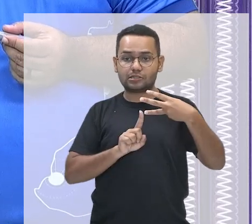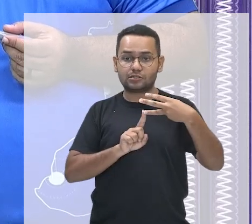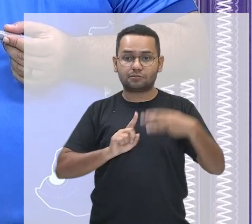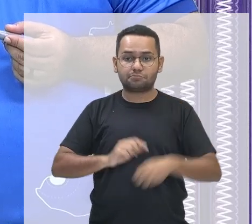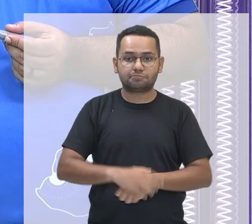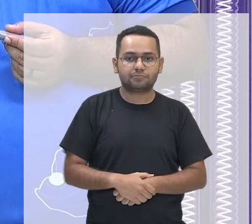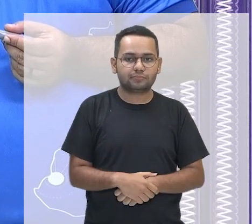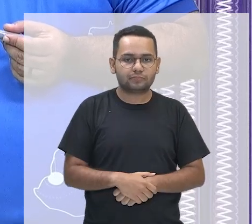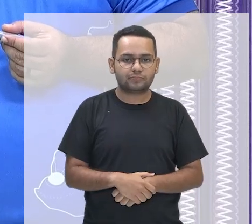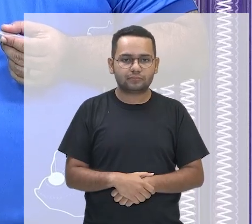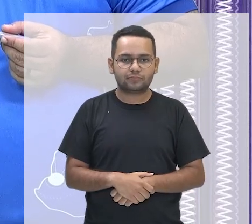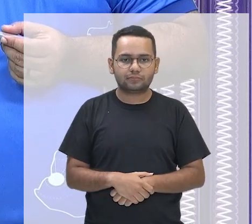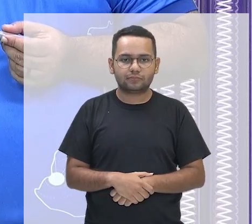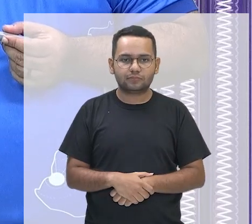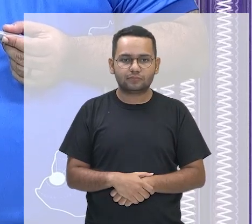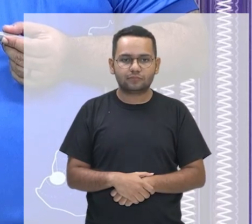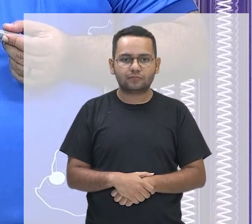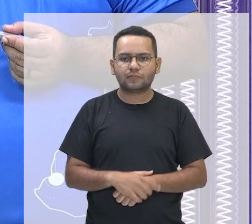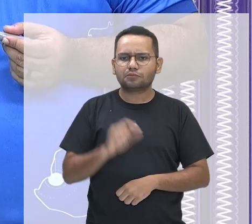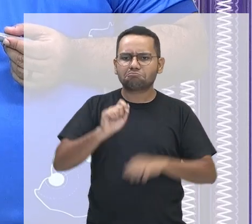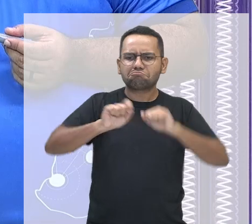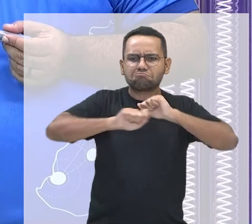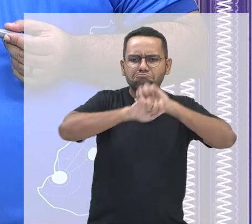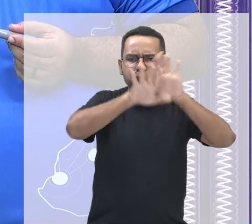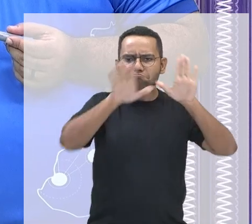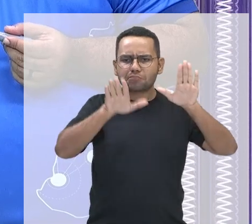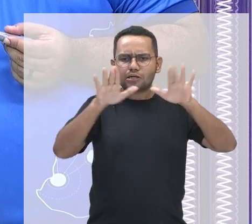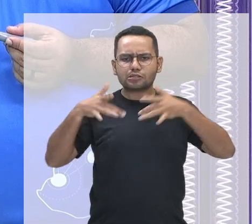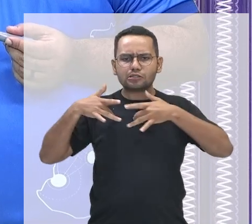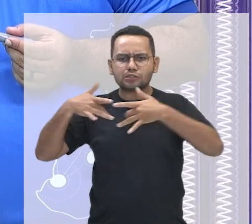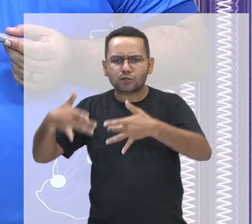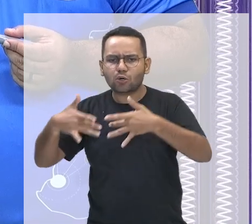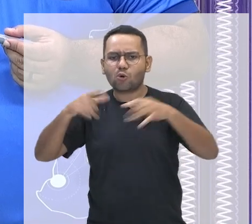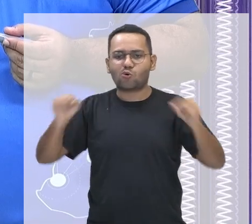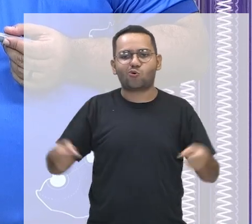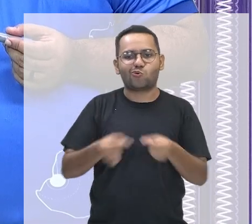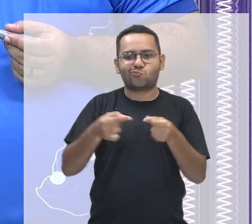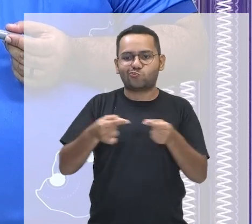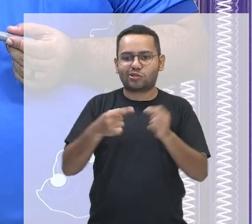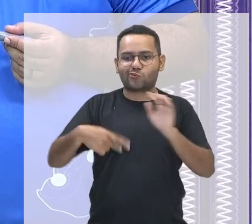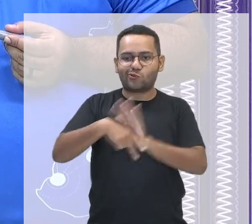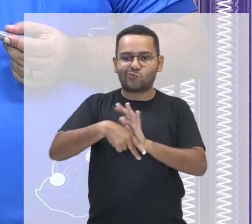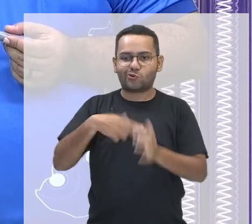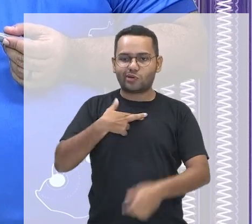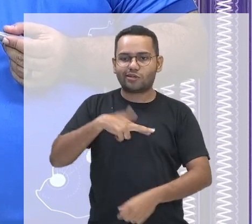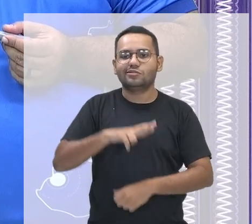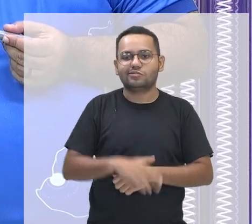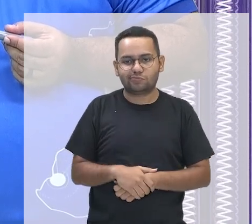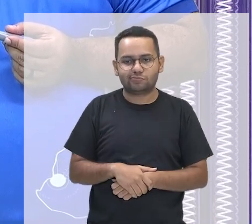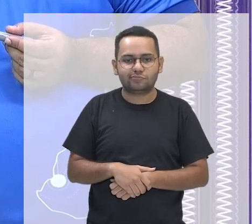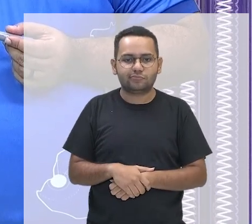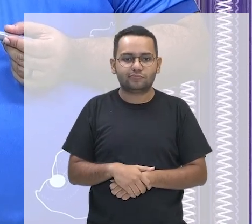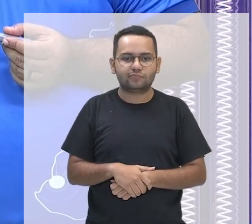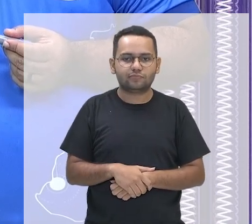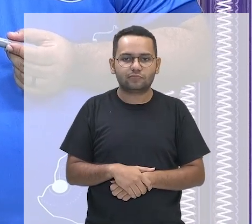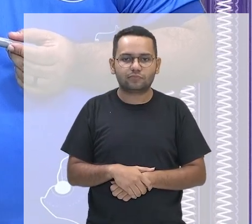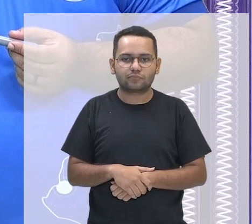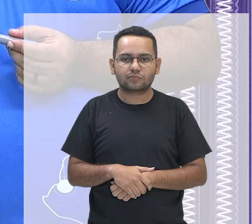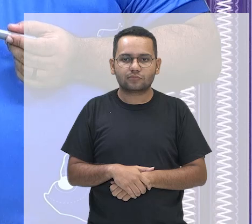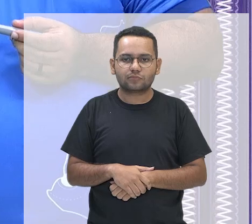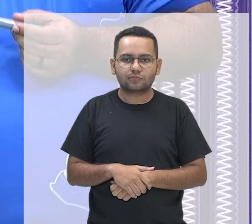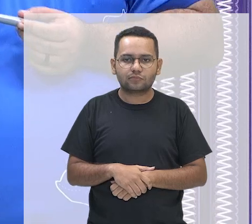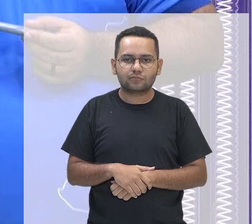muito bonita, que é a honestidade e generosidade como princípios do islamismo. Quando paramos para pensar na